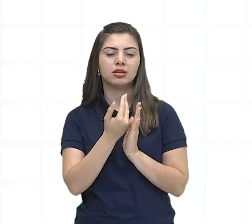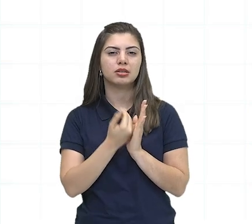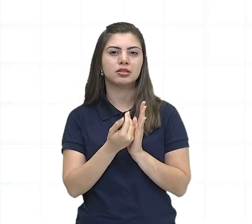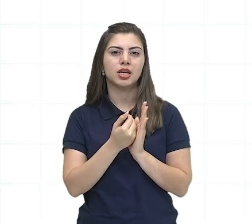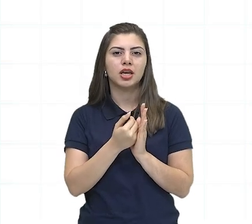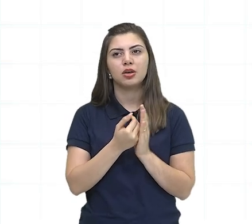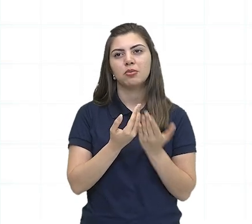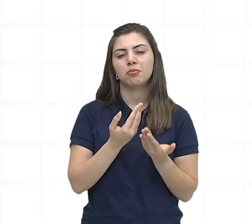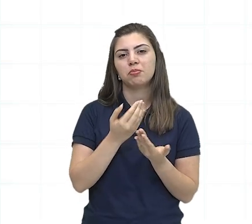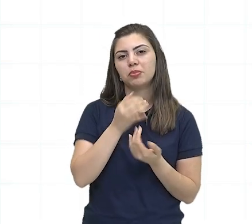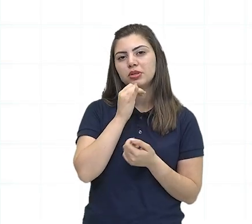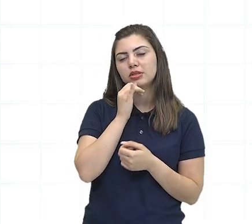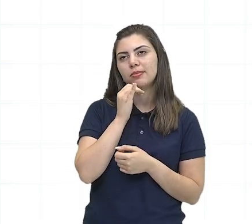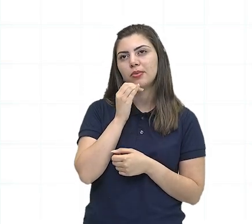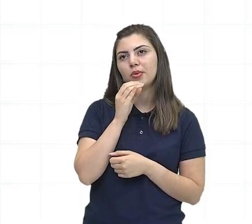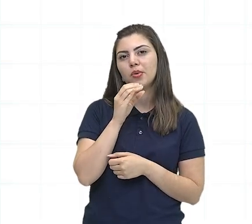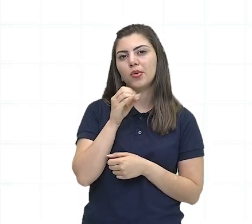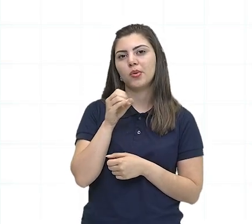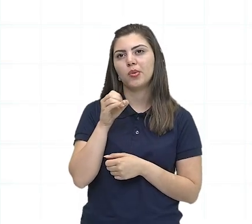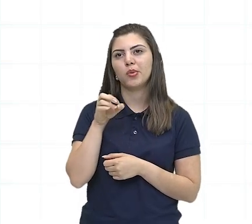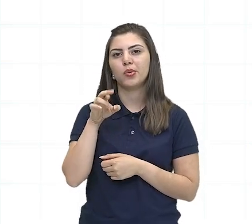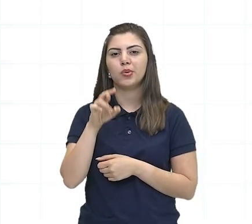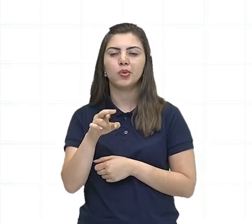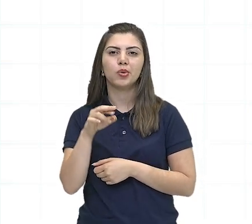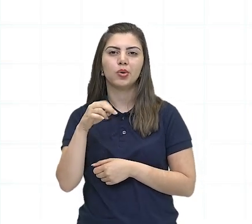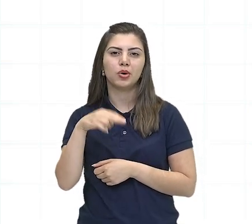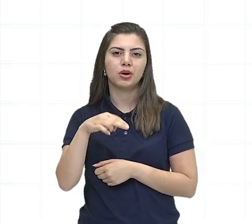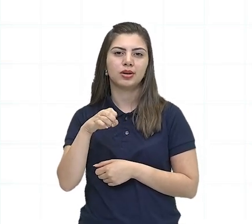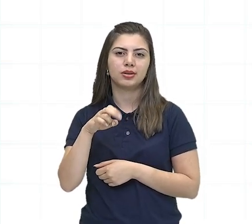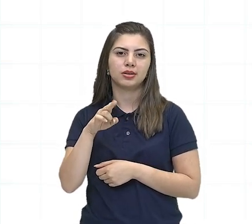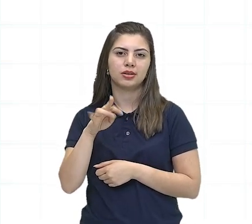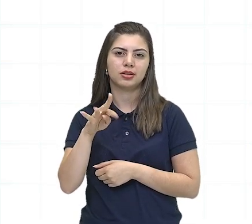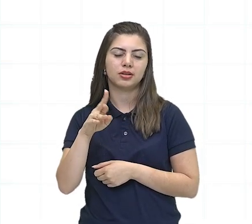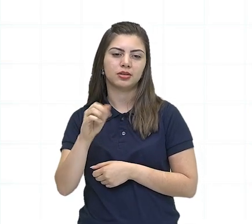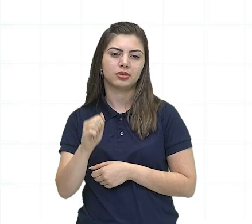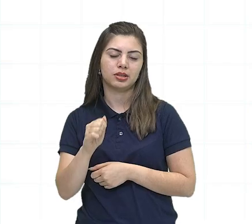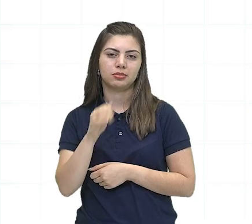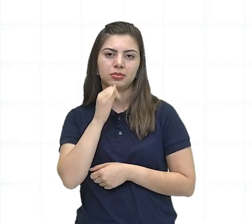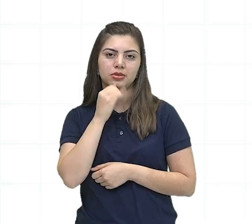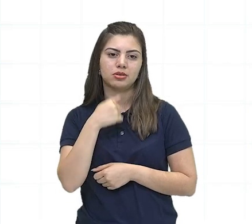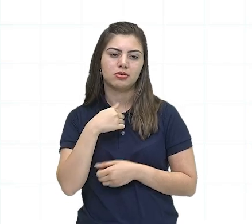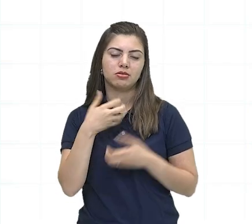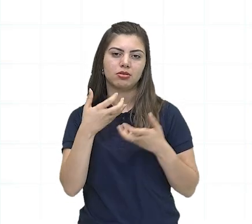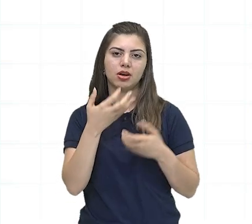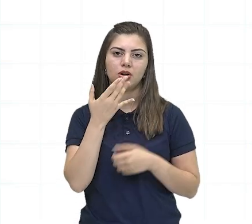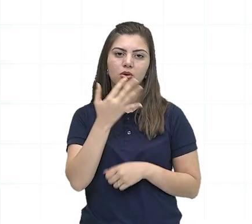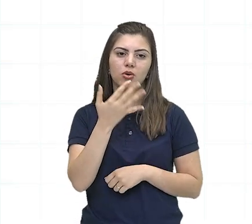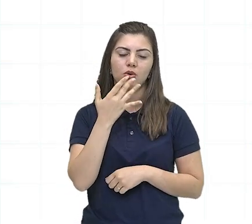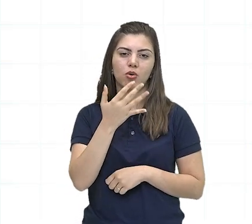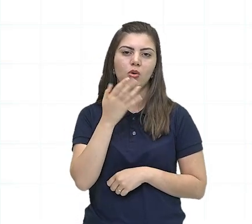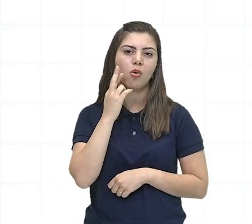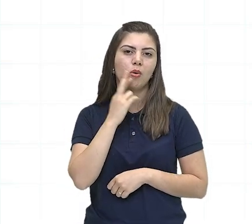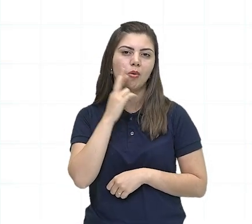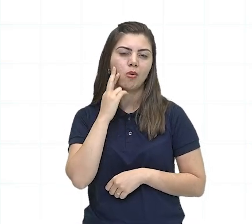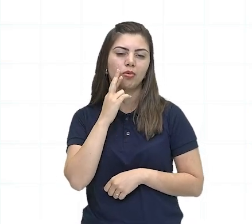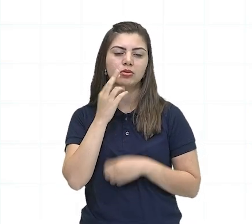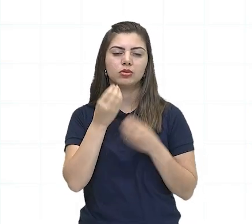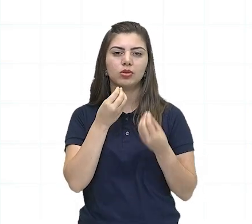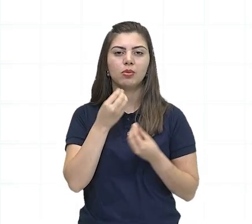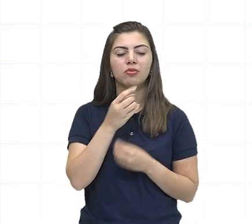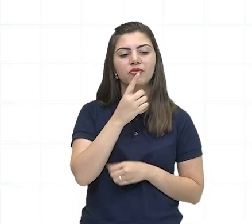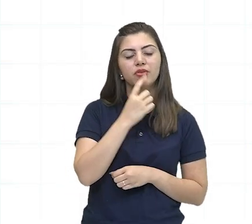exemplo. Então, eu vou pegar o vermelho, vou pintar, aí eu quero a cor rosa, o que que eu faço? Então, eu vou